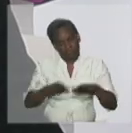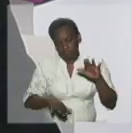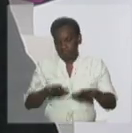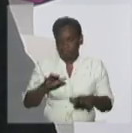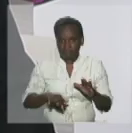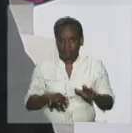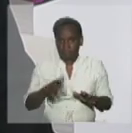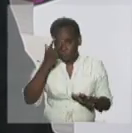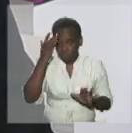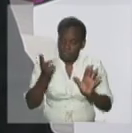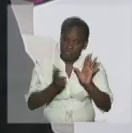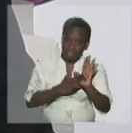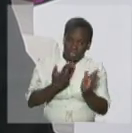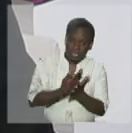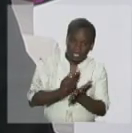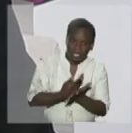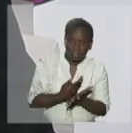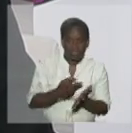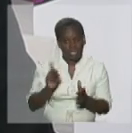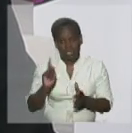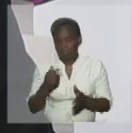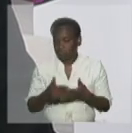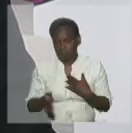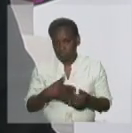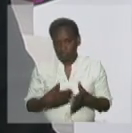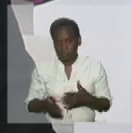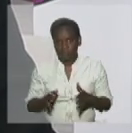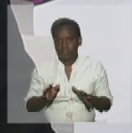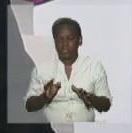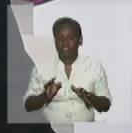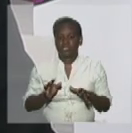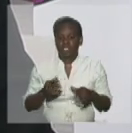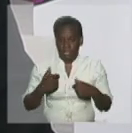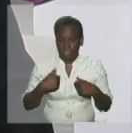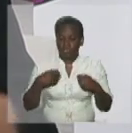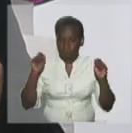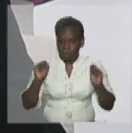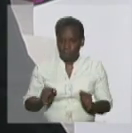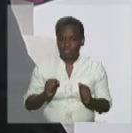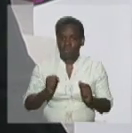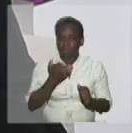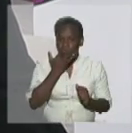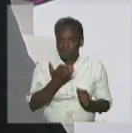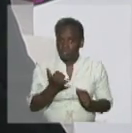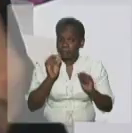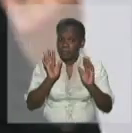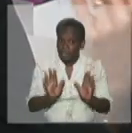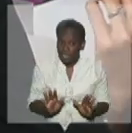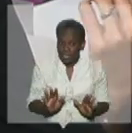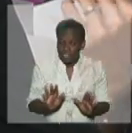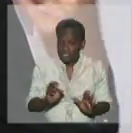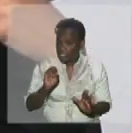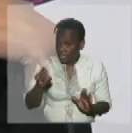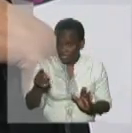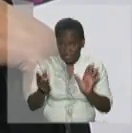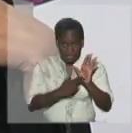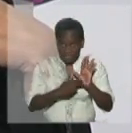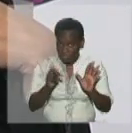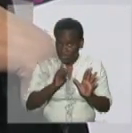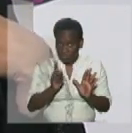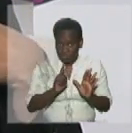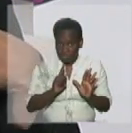mim, independe, assim. A pessoa reconhecer o erro dela ou não. Eu posso perdoá-la, mas caso